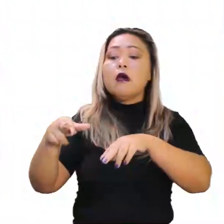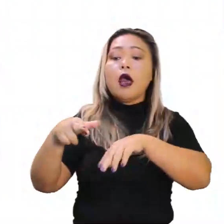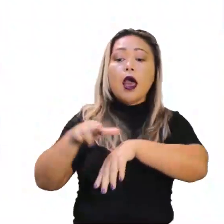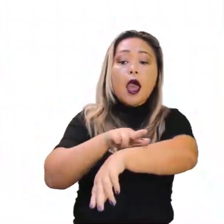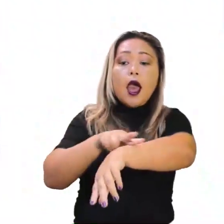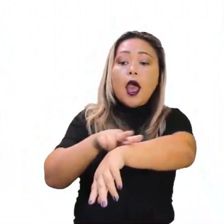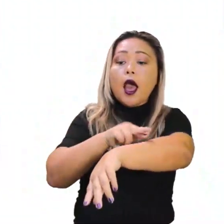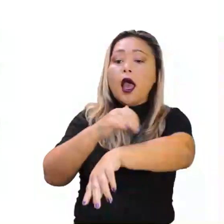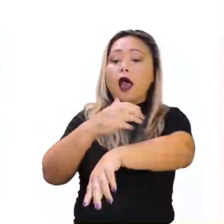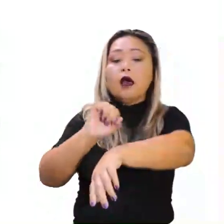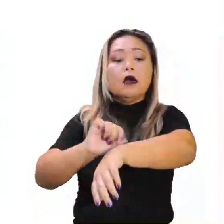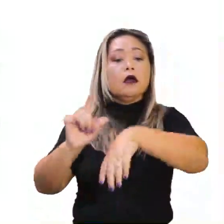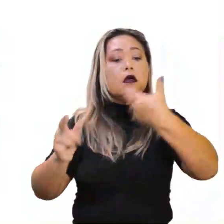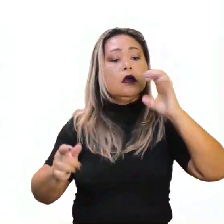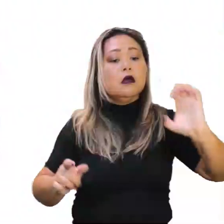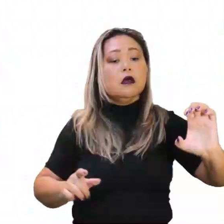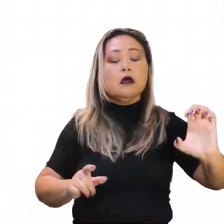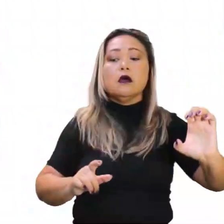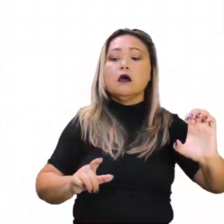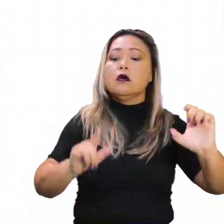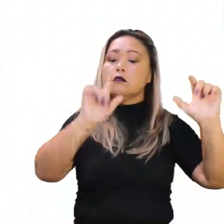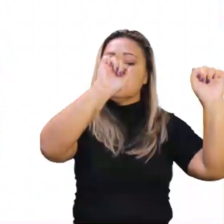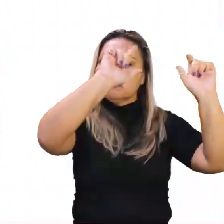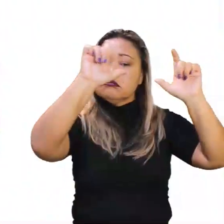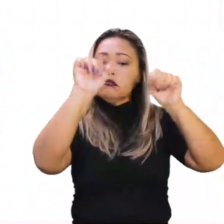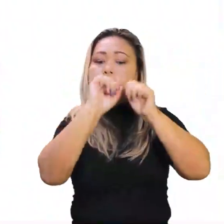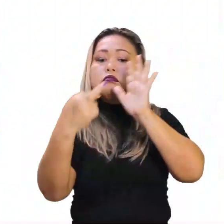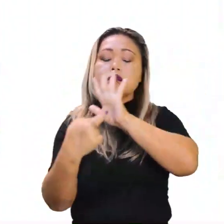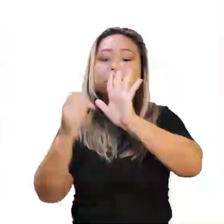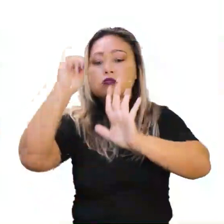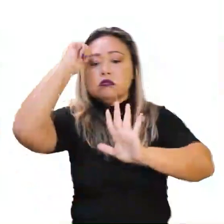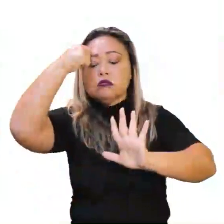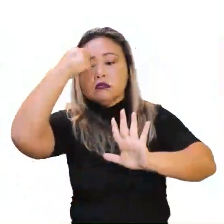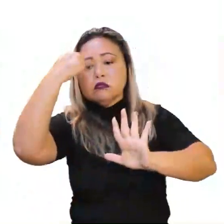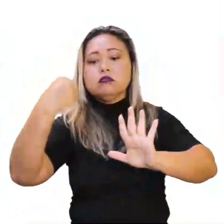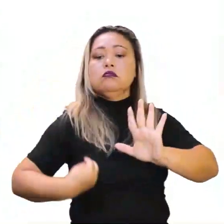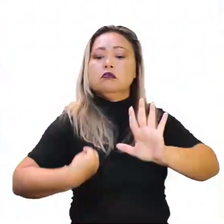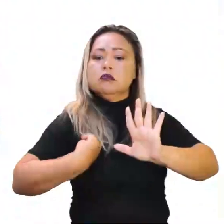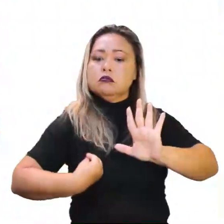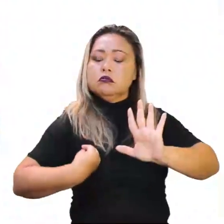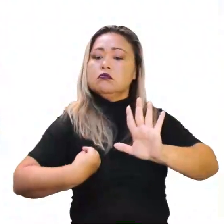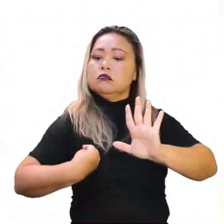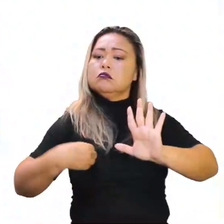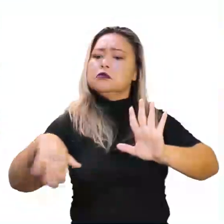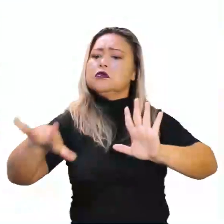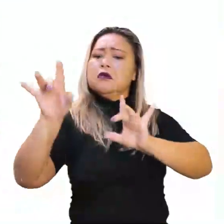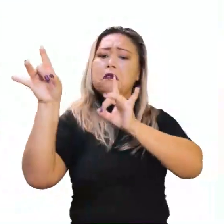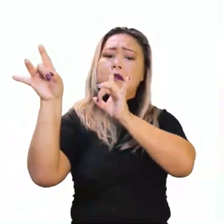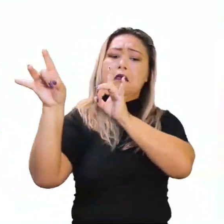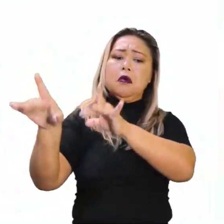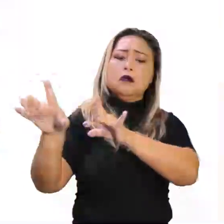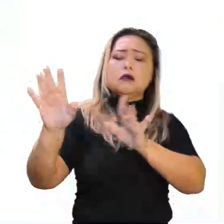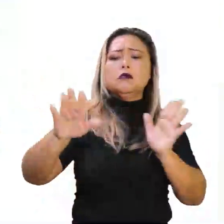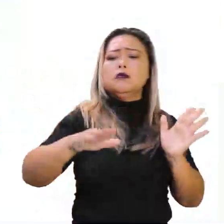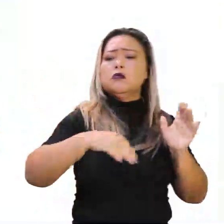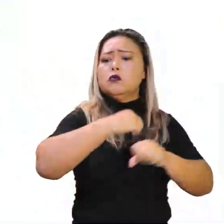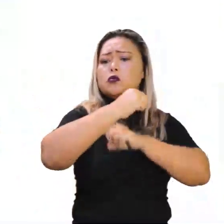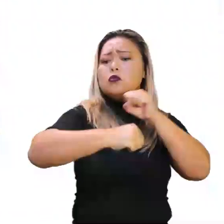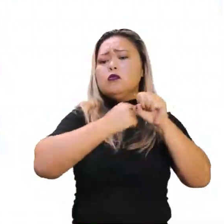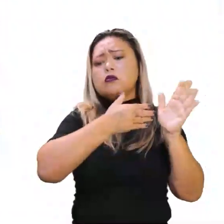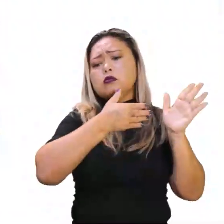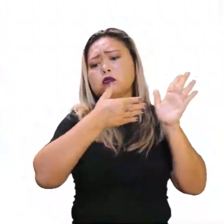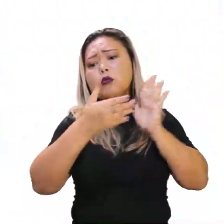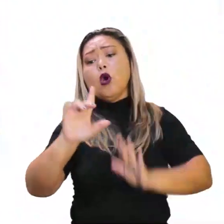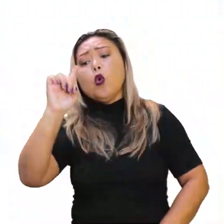raças. E letra E, a charge demonstra que os negros vivem em situação de abandono durante todo o ano e apenas